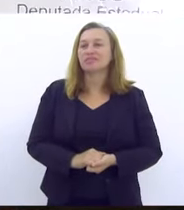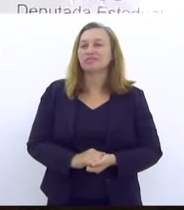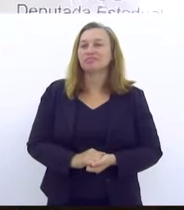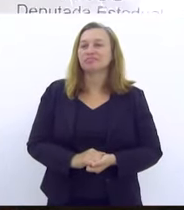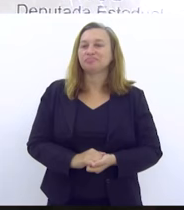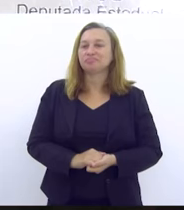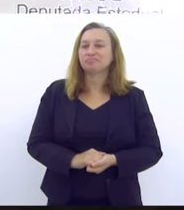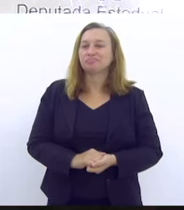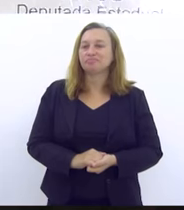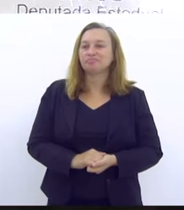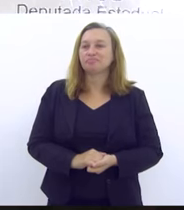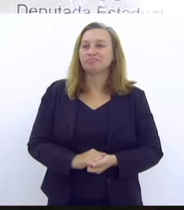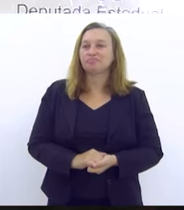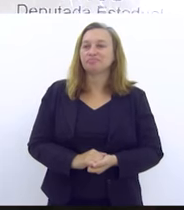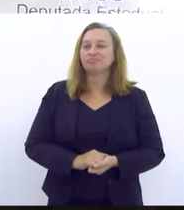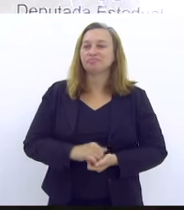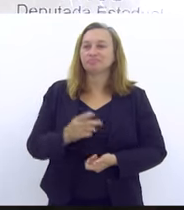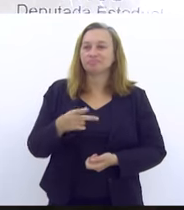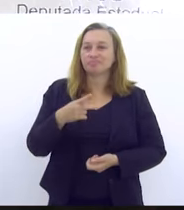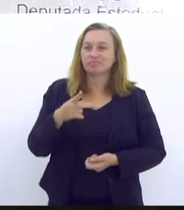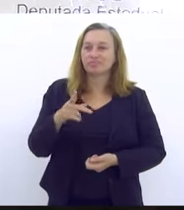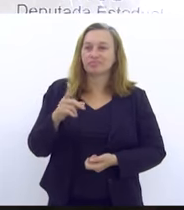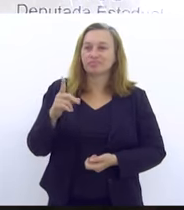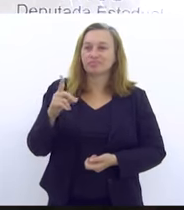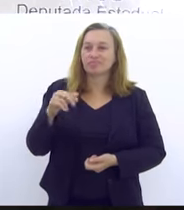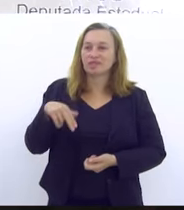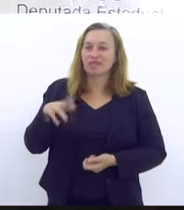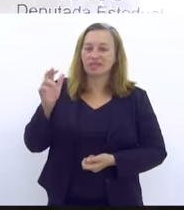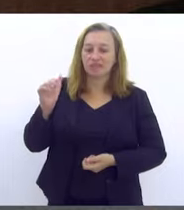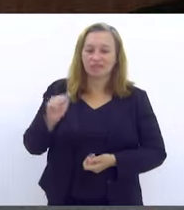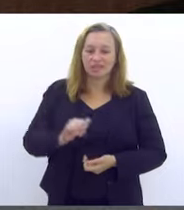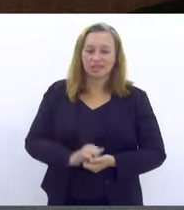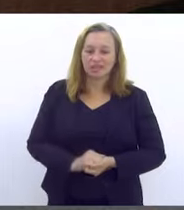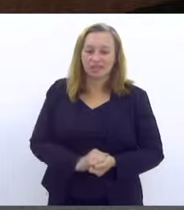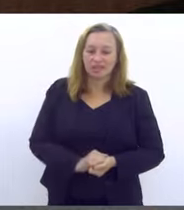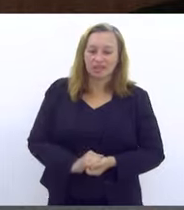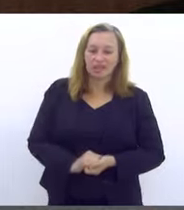prestigiada. Com a palavra, dona Ana.